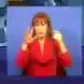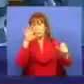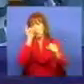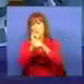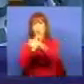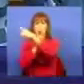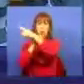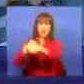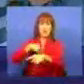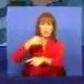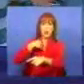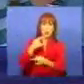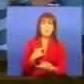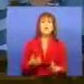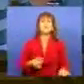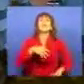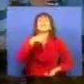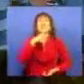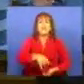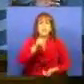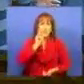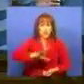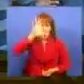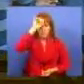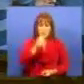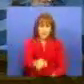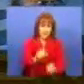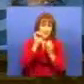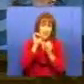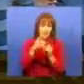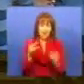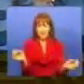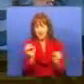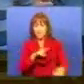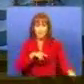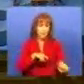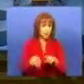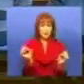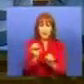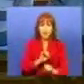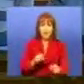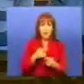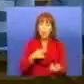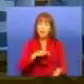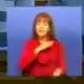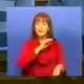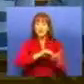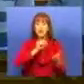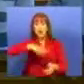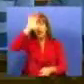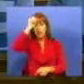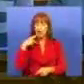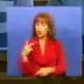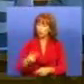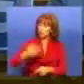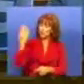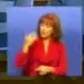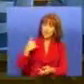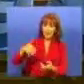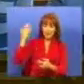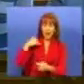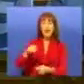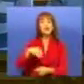outros é que estão preocupados. O que é que anunciou, Sra. Ministra? Nada. Nenhuma política. Tinha um Secretário de Estado que há dois dias atrás